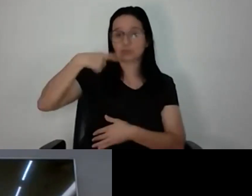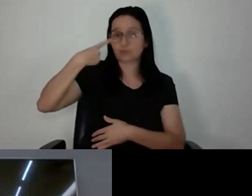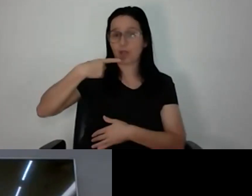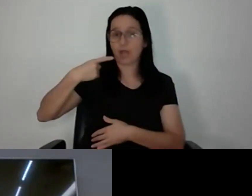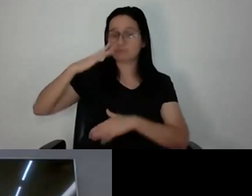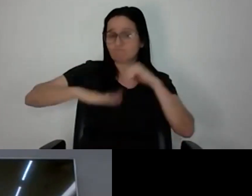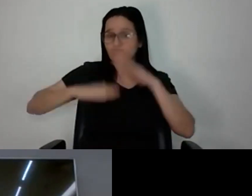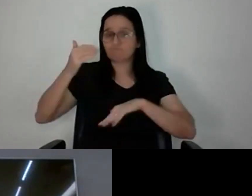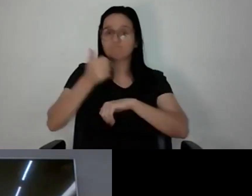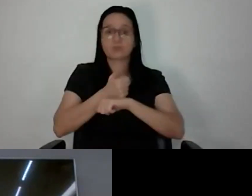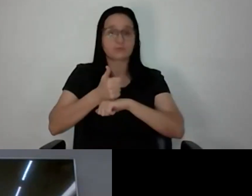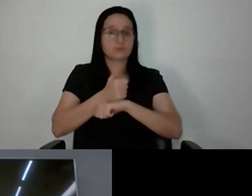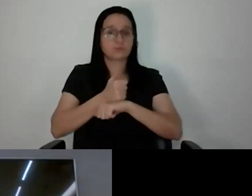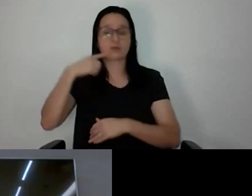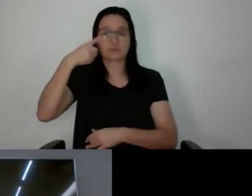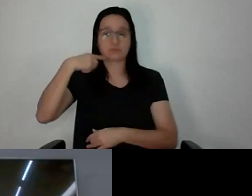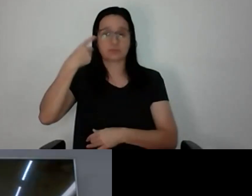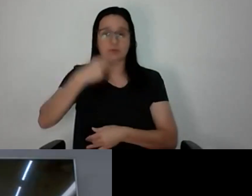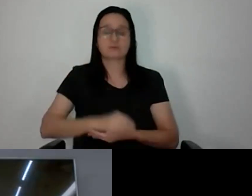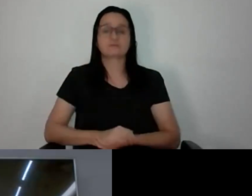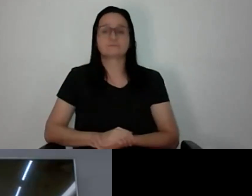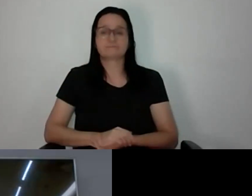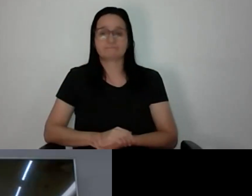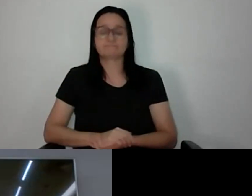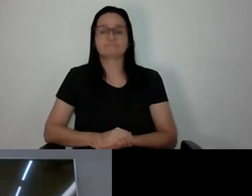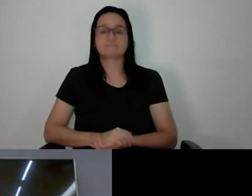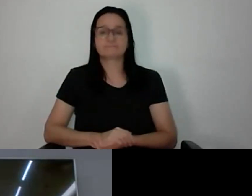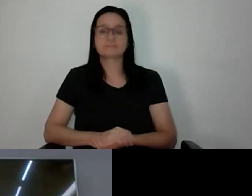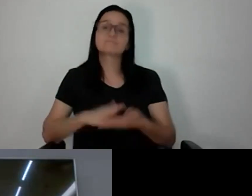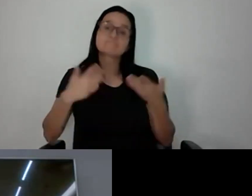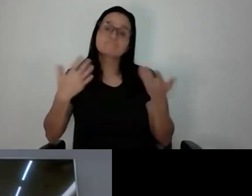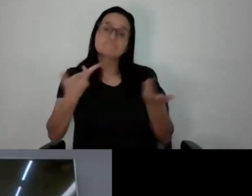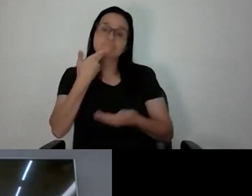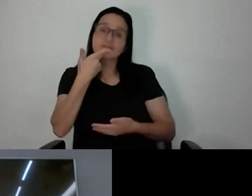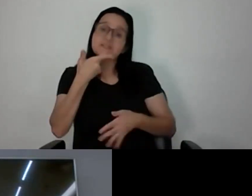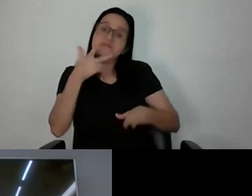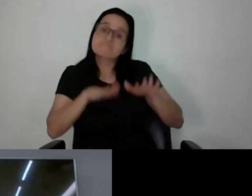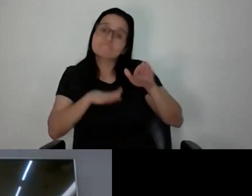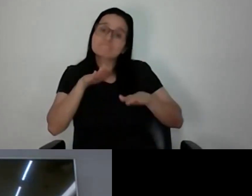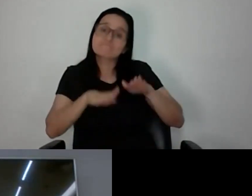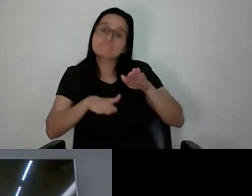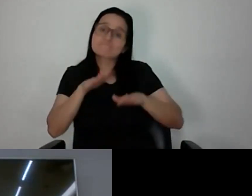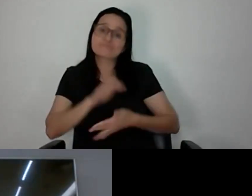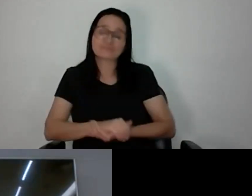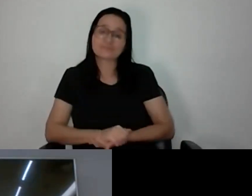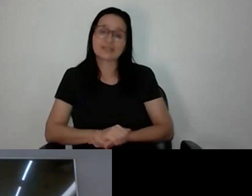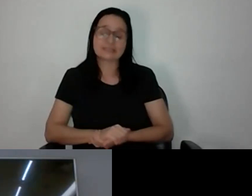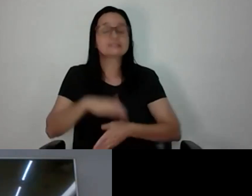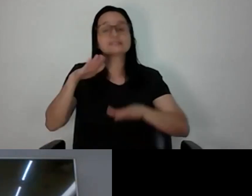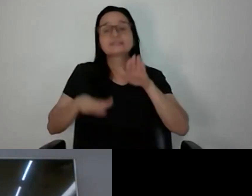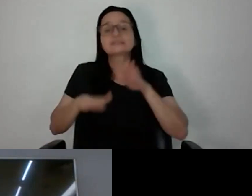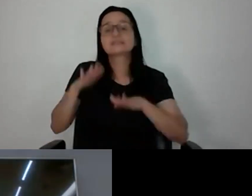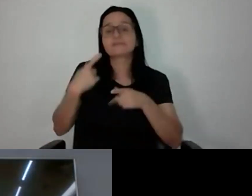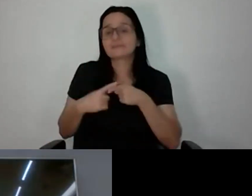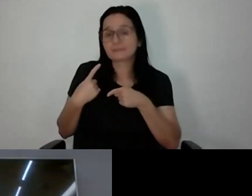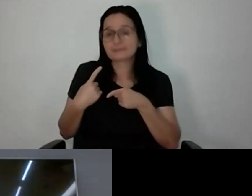direito? Eu vou usar o famigerado ou famoso depende. Por que que depende? Porque é inegável